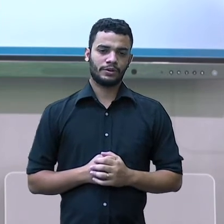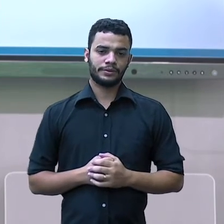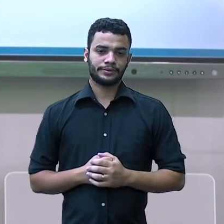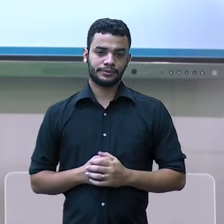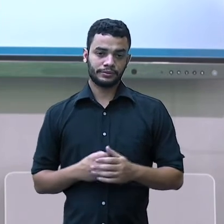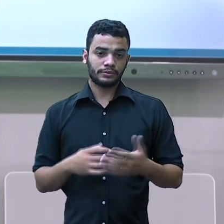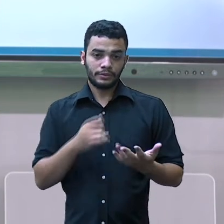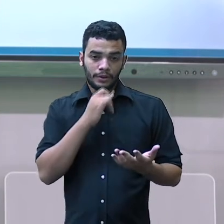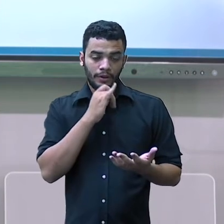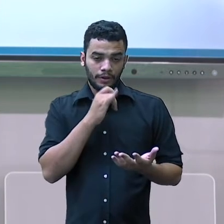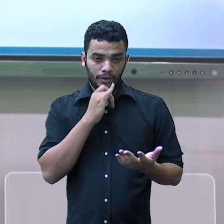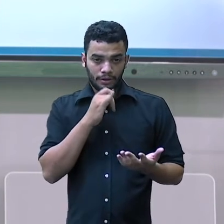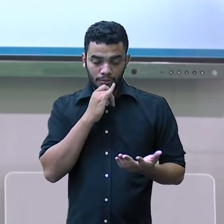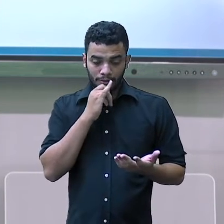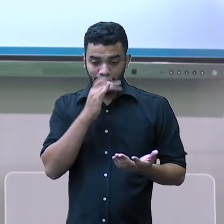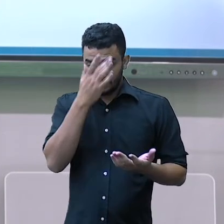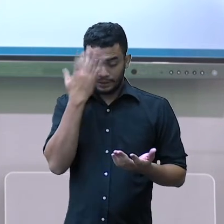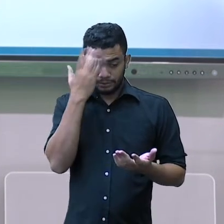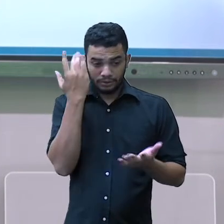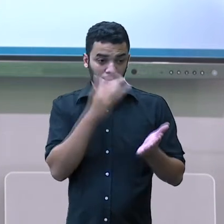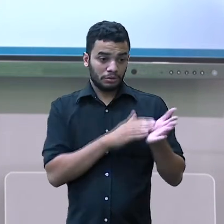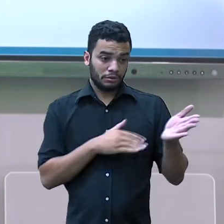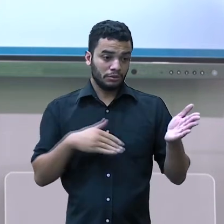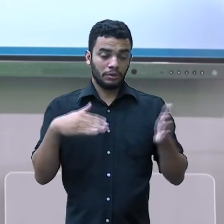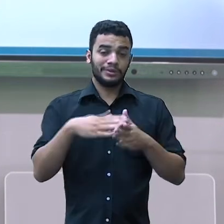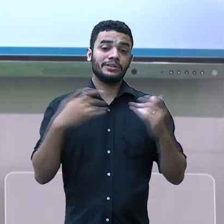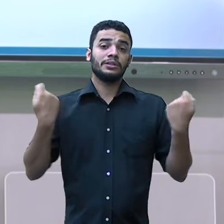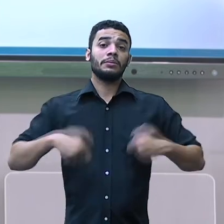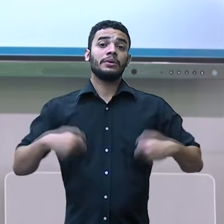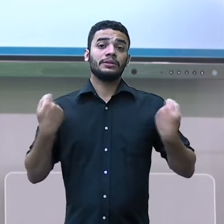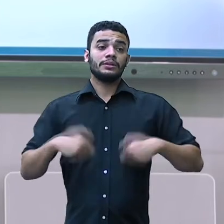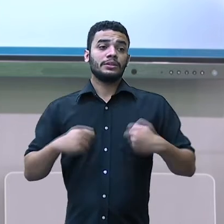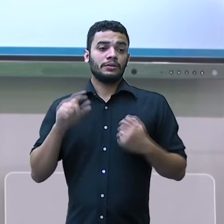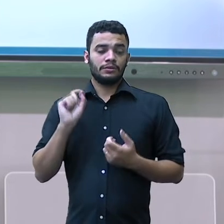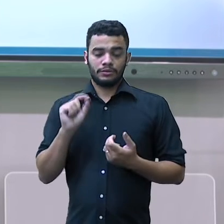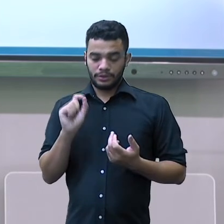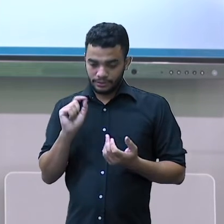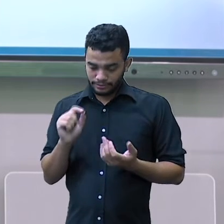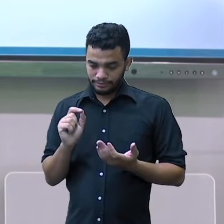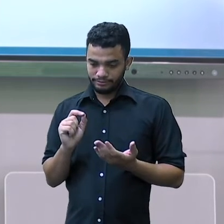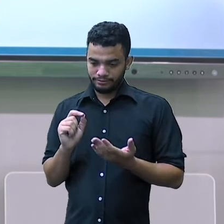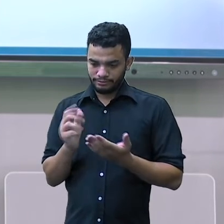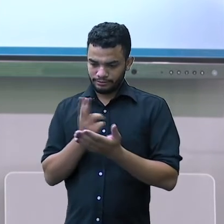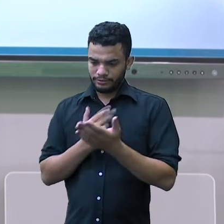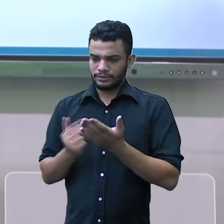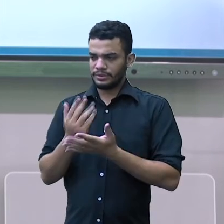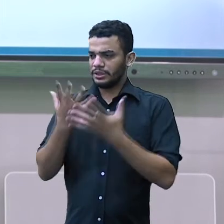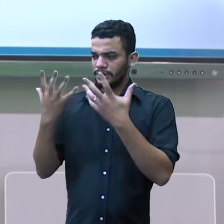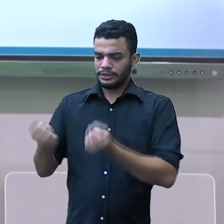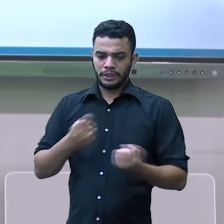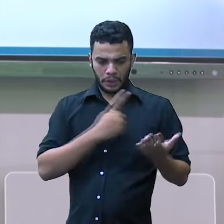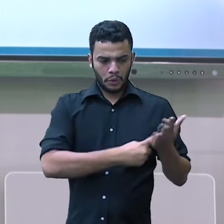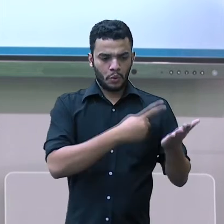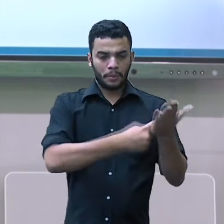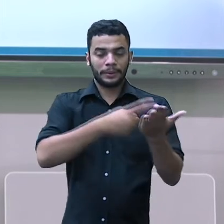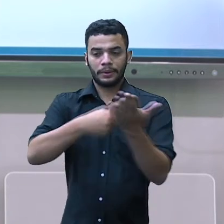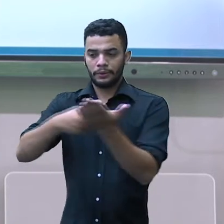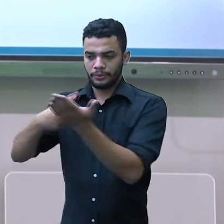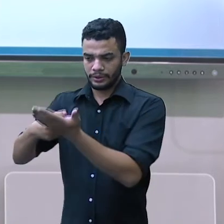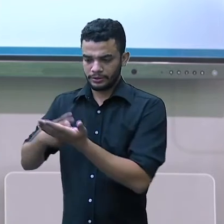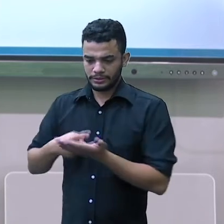aceitar, claro, né, para poder algum artista ir ali fazer, eles aceitaram, então eles interagiram com os